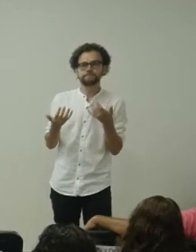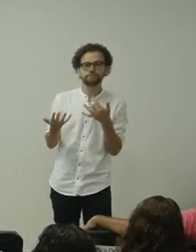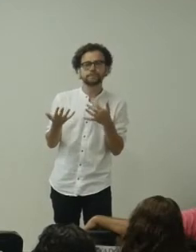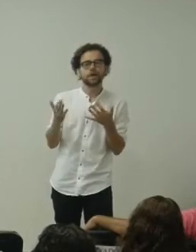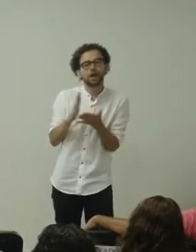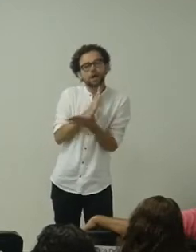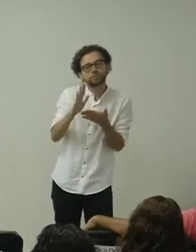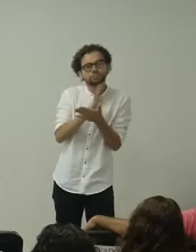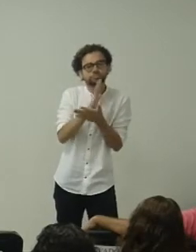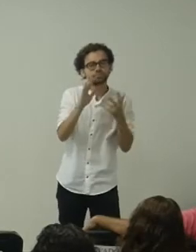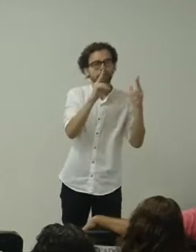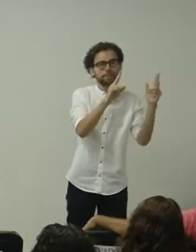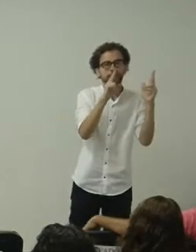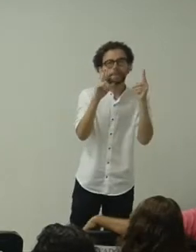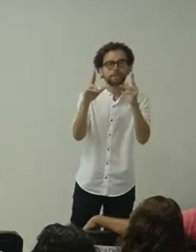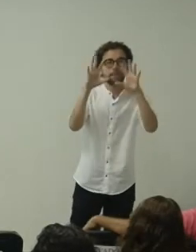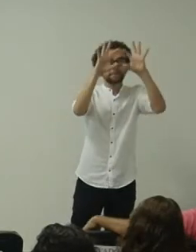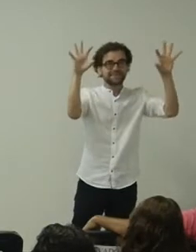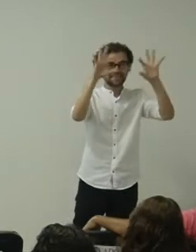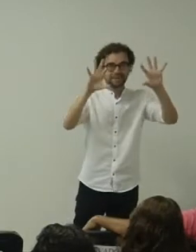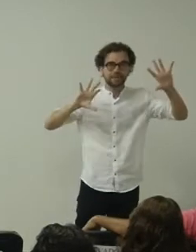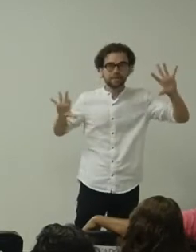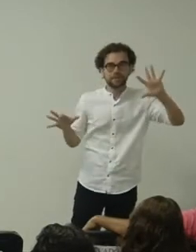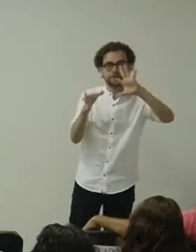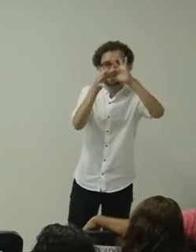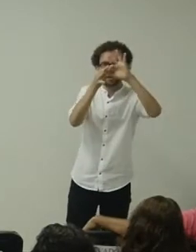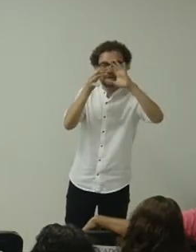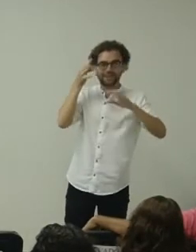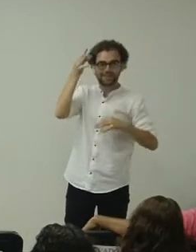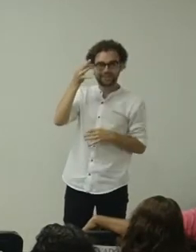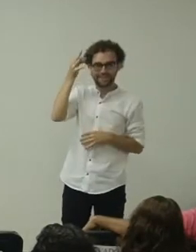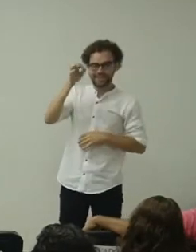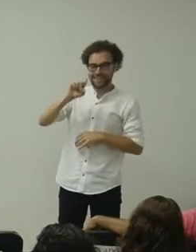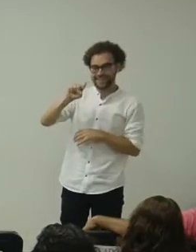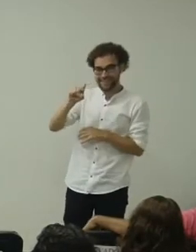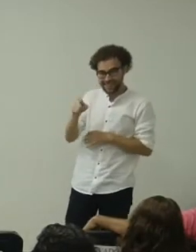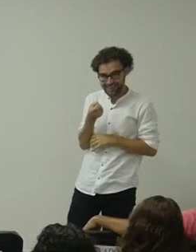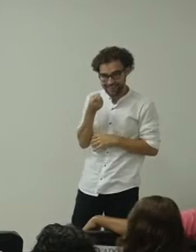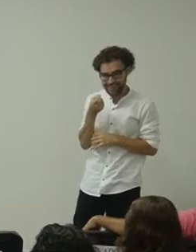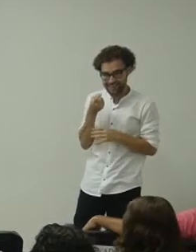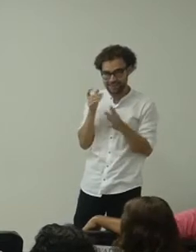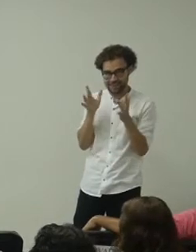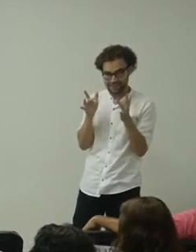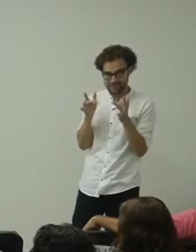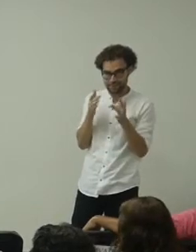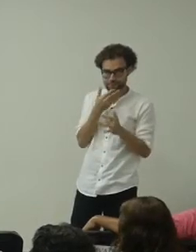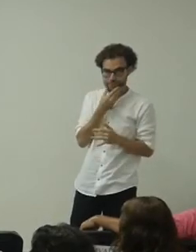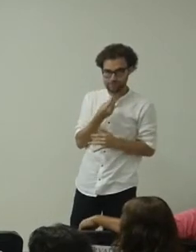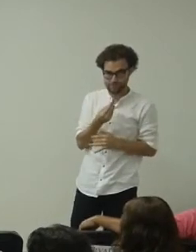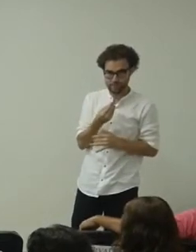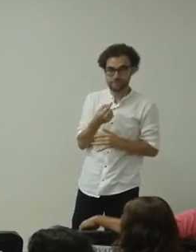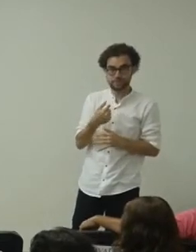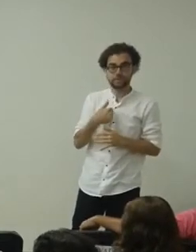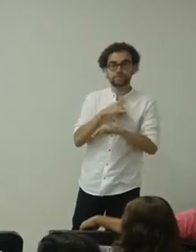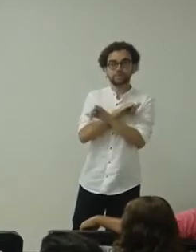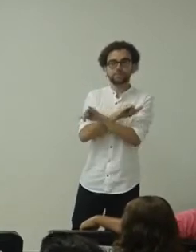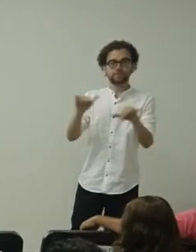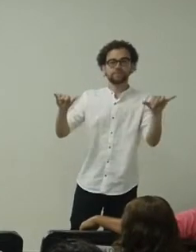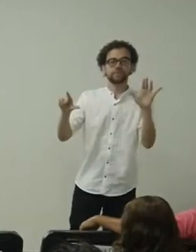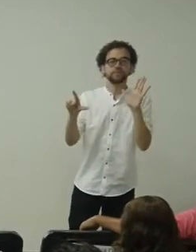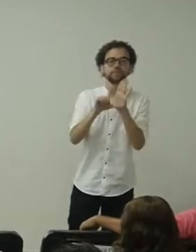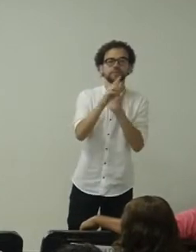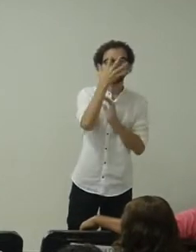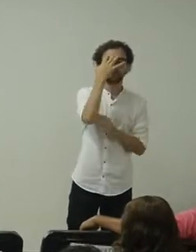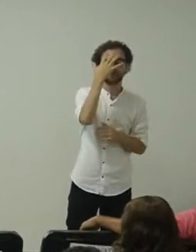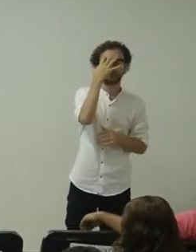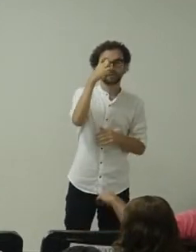alguns destaques, que aí eu vou falando da teoria, né? Ex-namorado, a gente está falando disso quando a gente fala de Lei Maria da Penha, né?